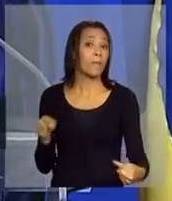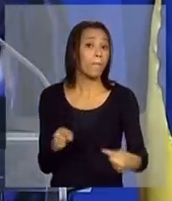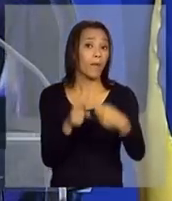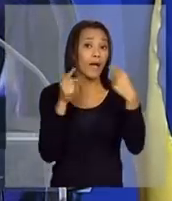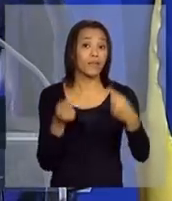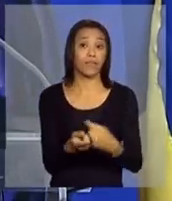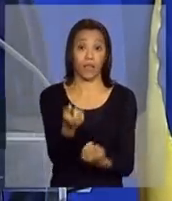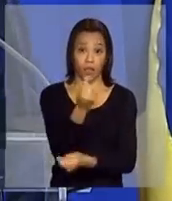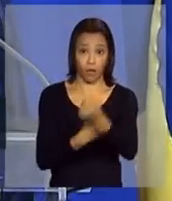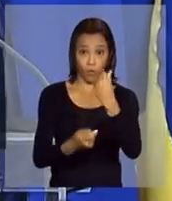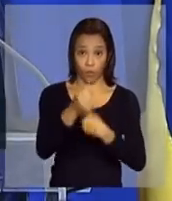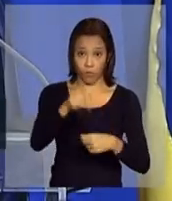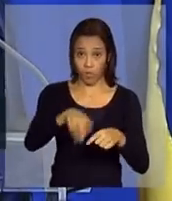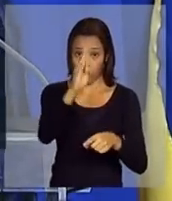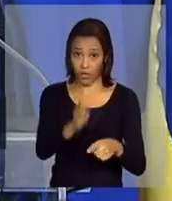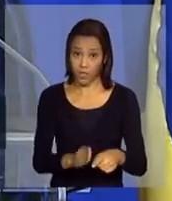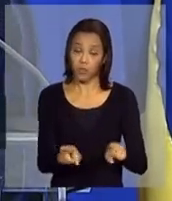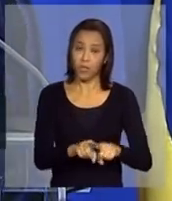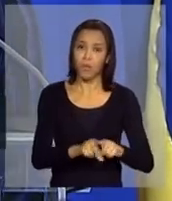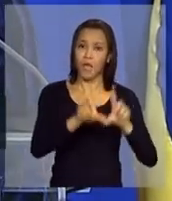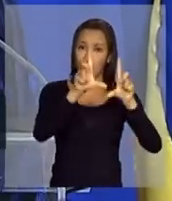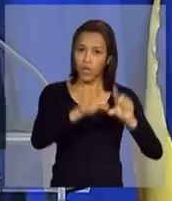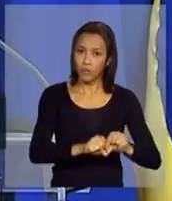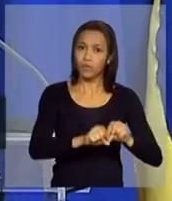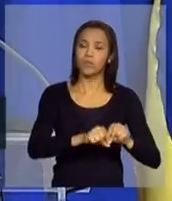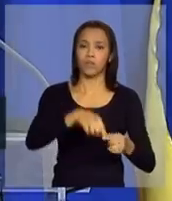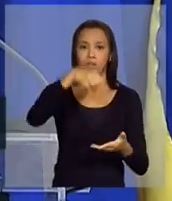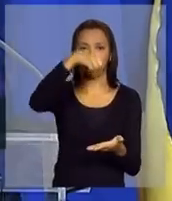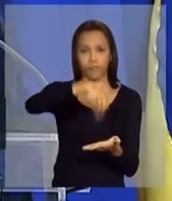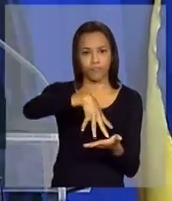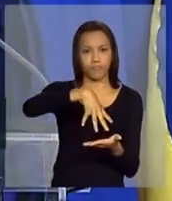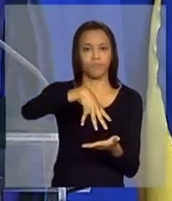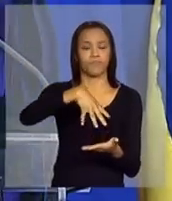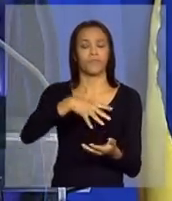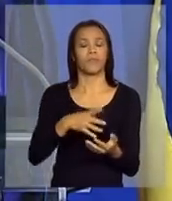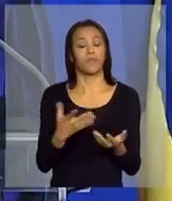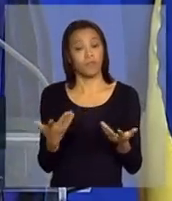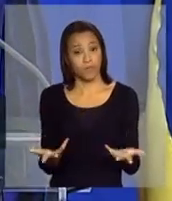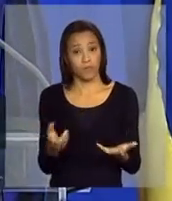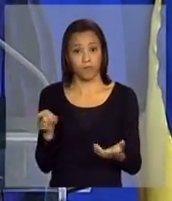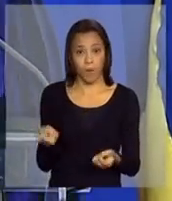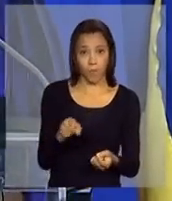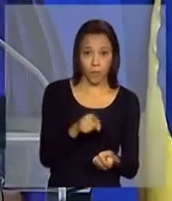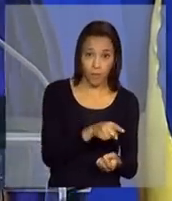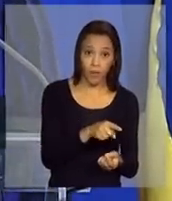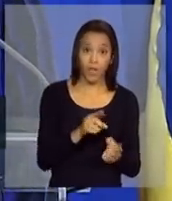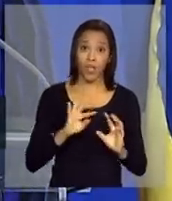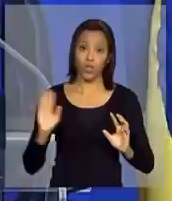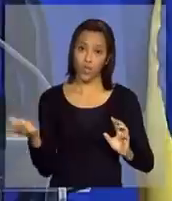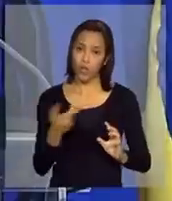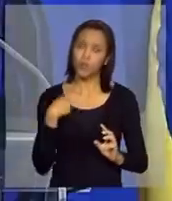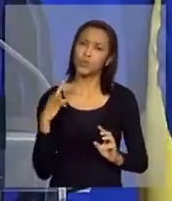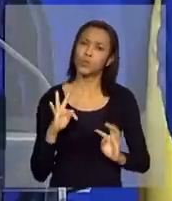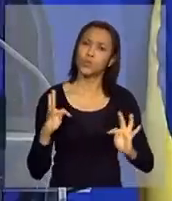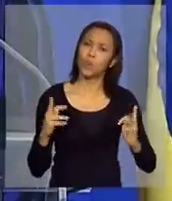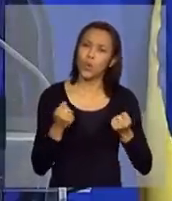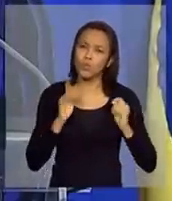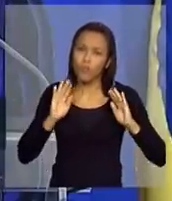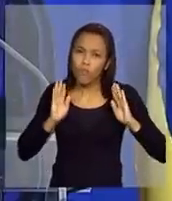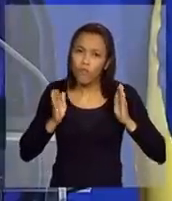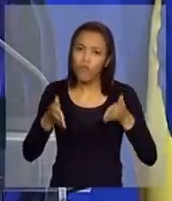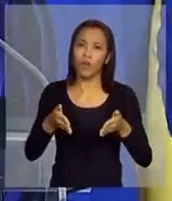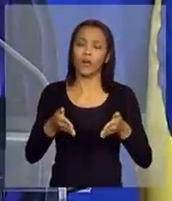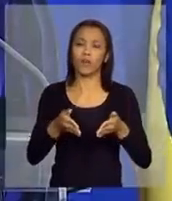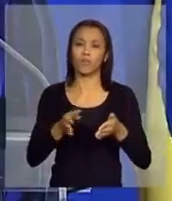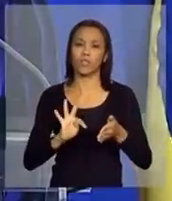a redução do custo da energia. Enfim, focamos em todas as